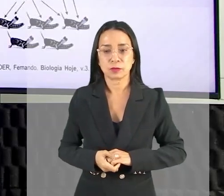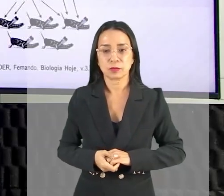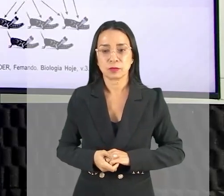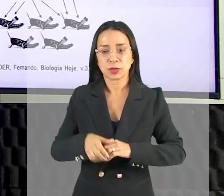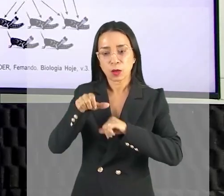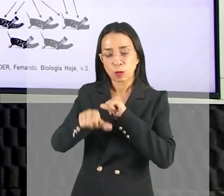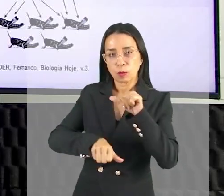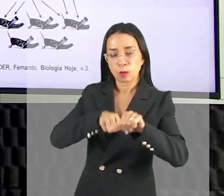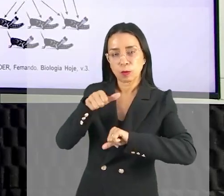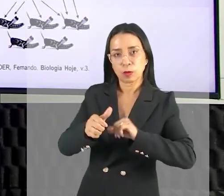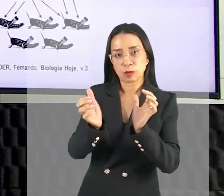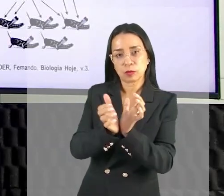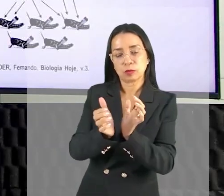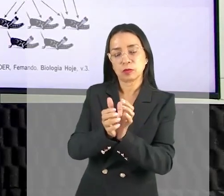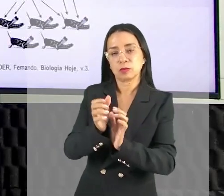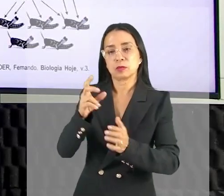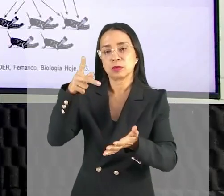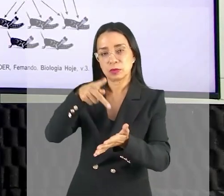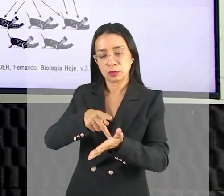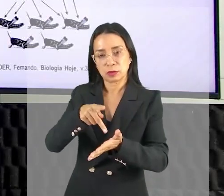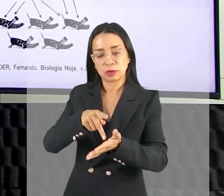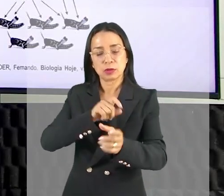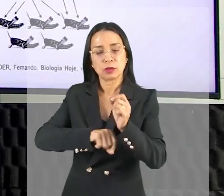alterando a população. E, na verdade,